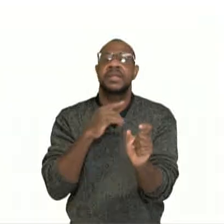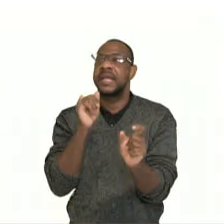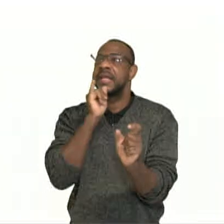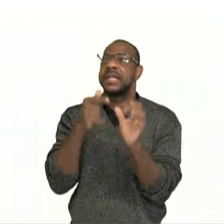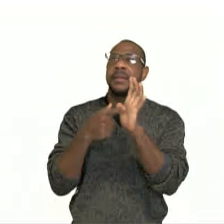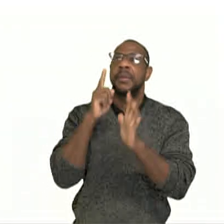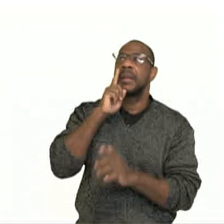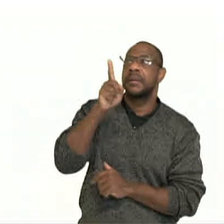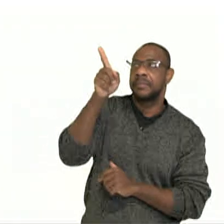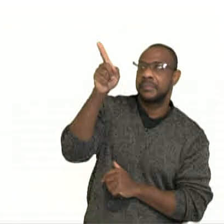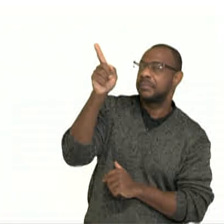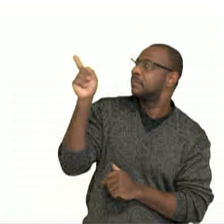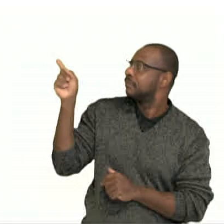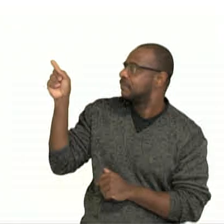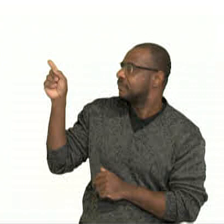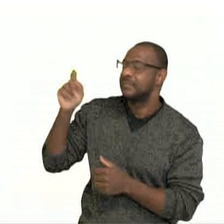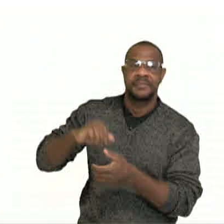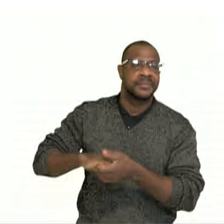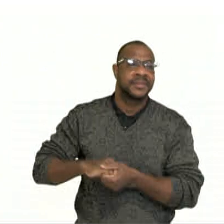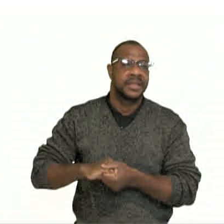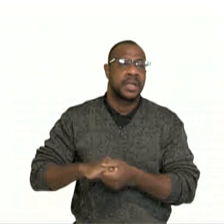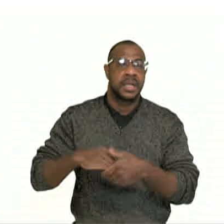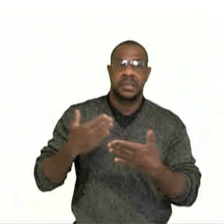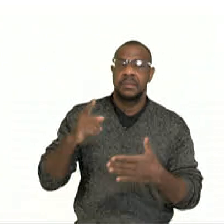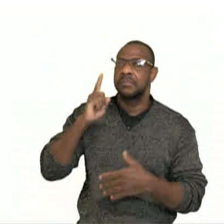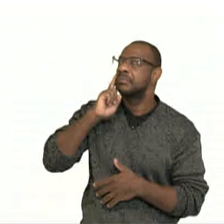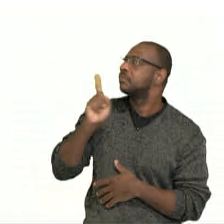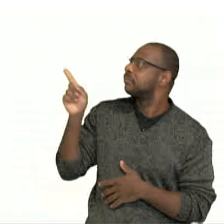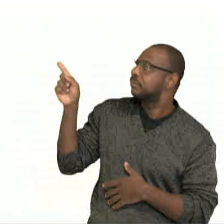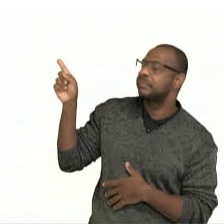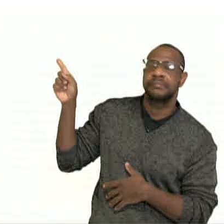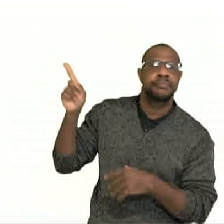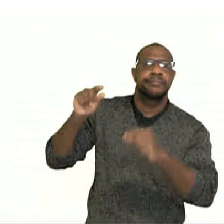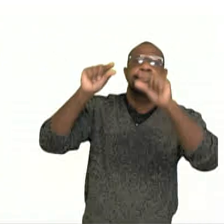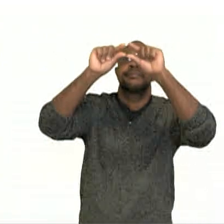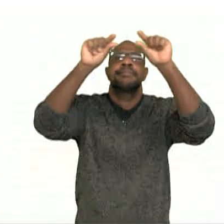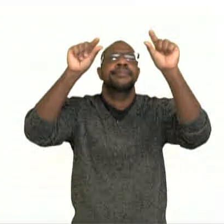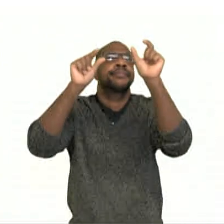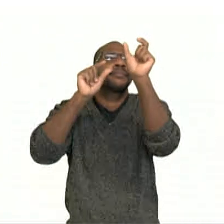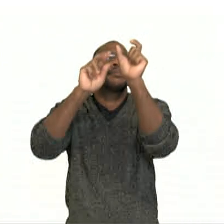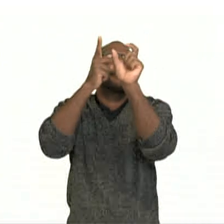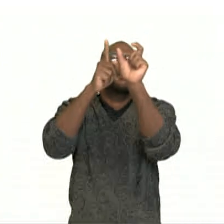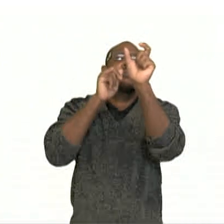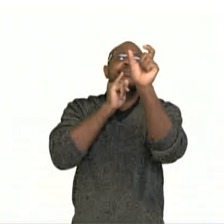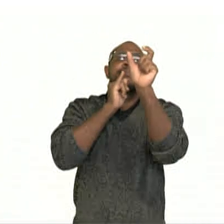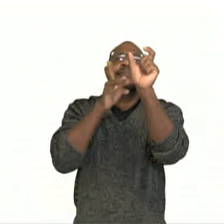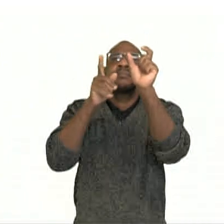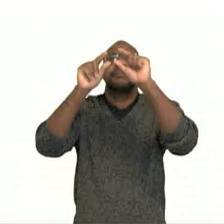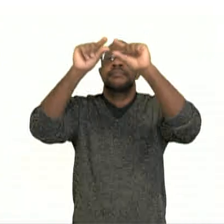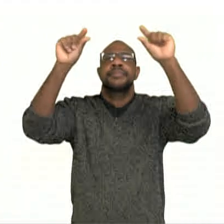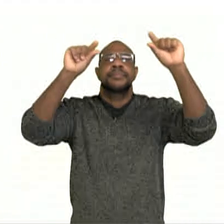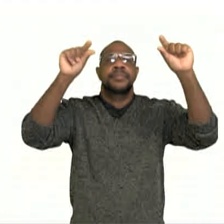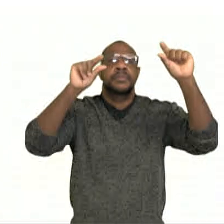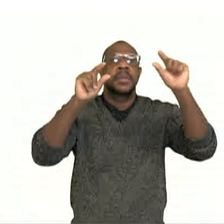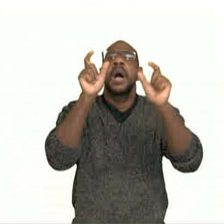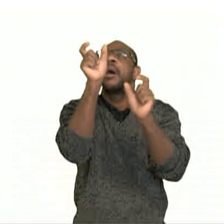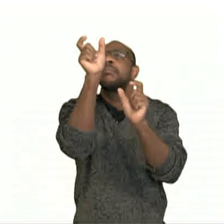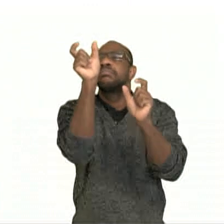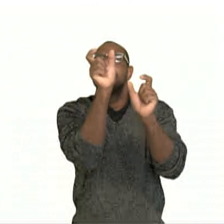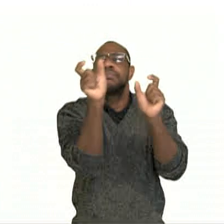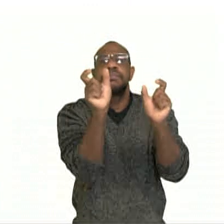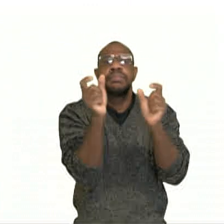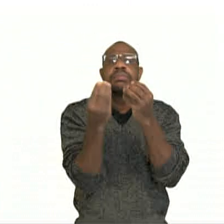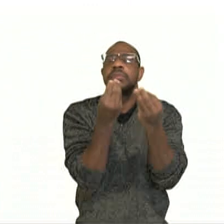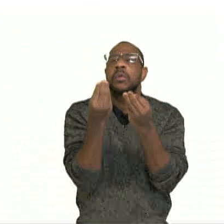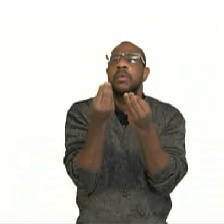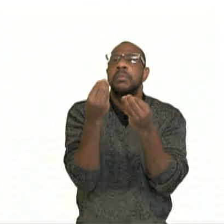vocês. Boyfriend's name is Tom. Tom and Carol have got a new flat. New flat in the main street